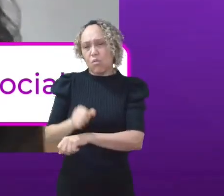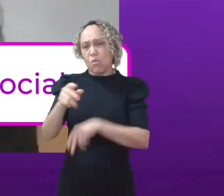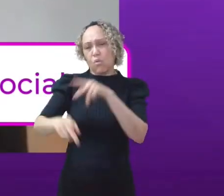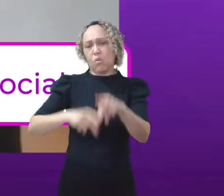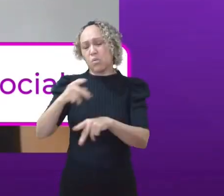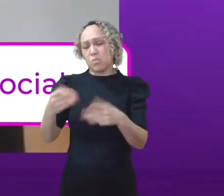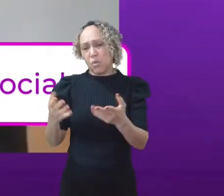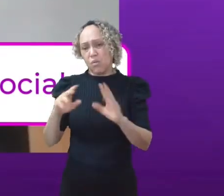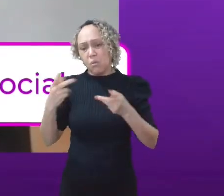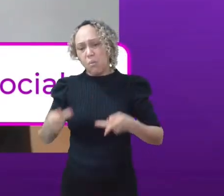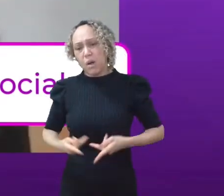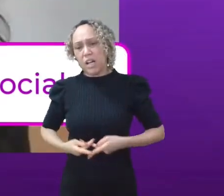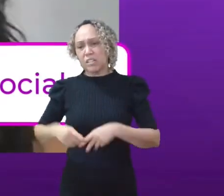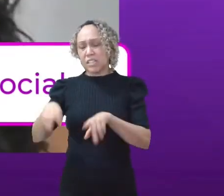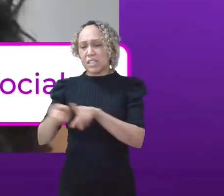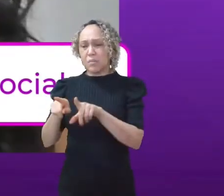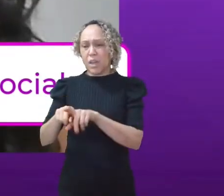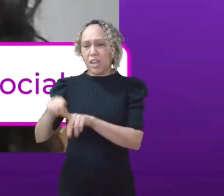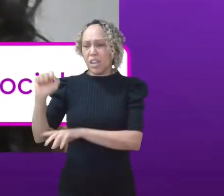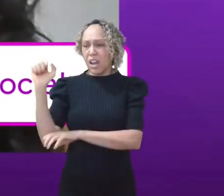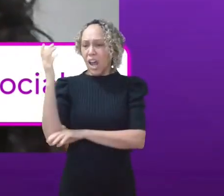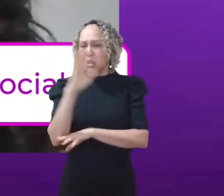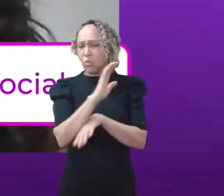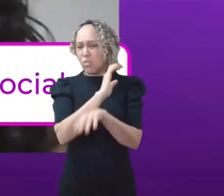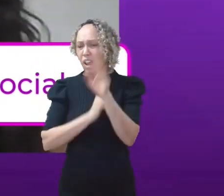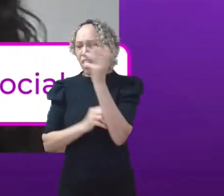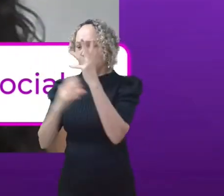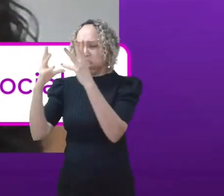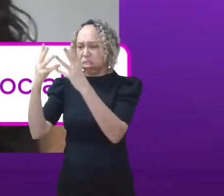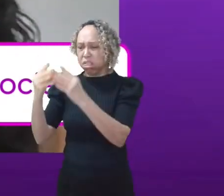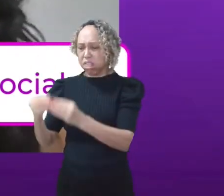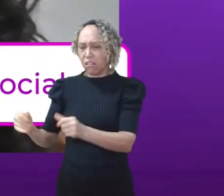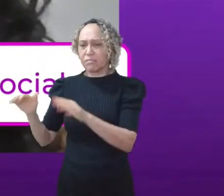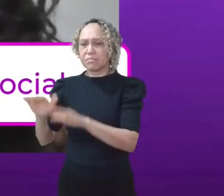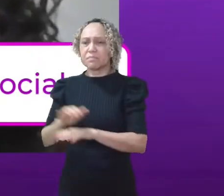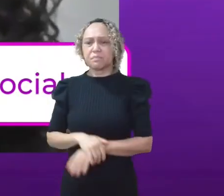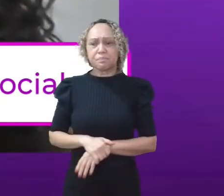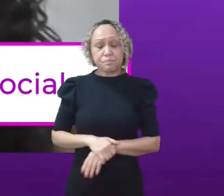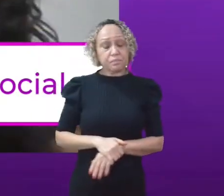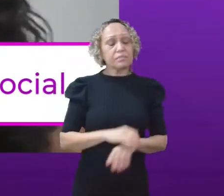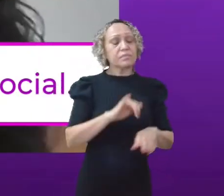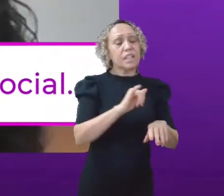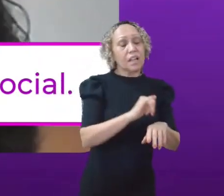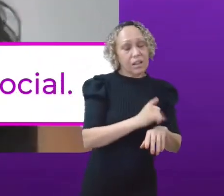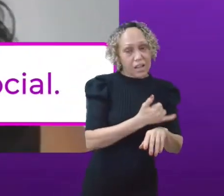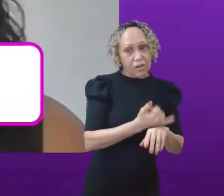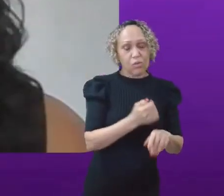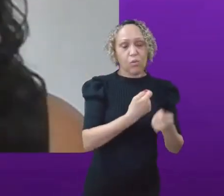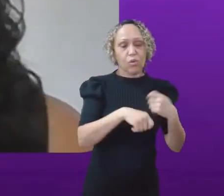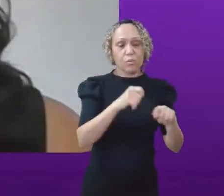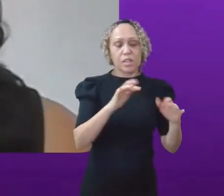a lógica é humano-social. Ela contribui para a humanidade enfrentar o grande desafio de resgatar um